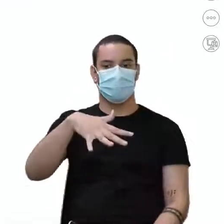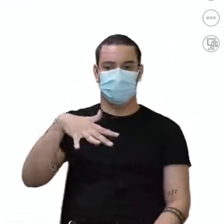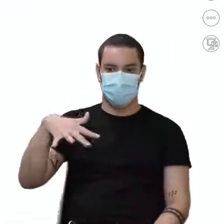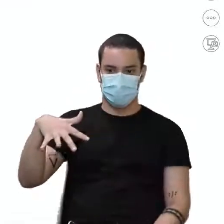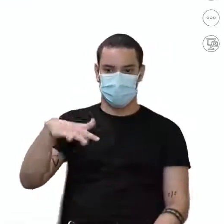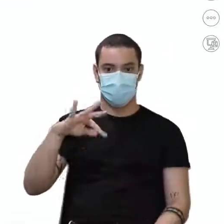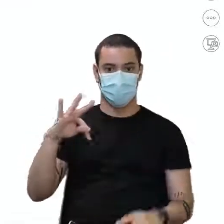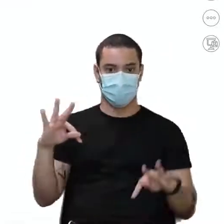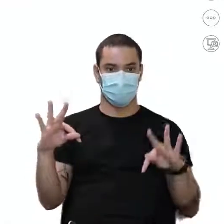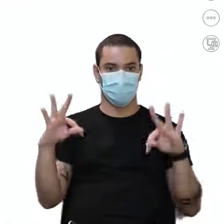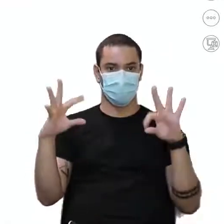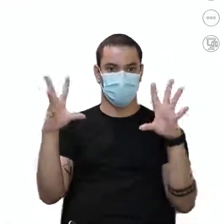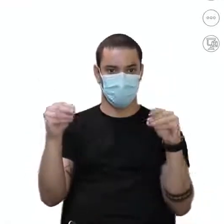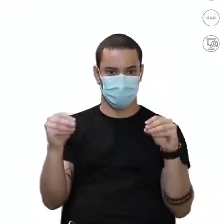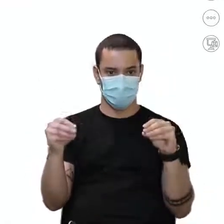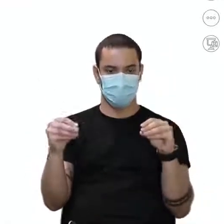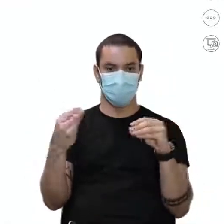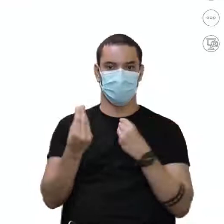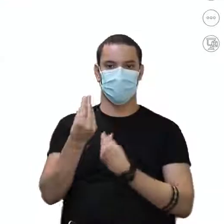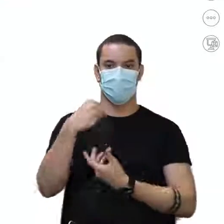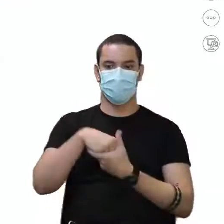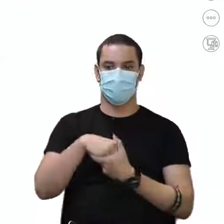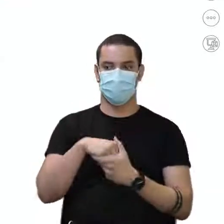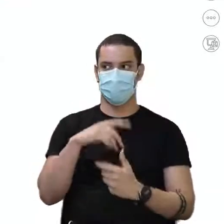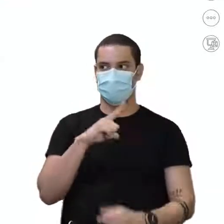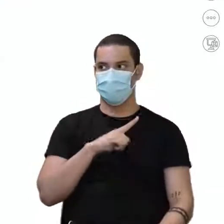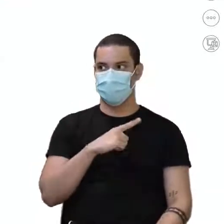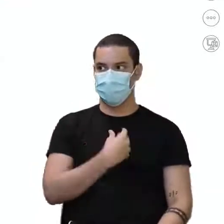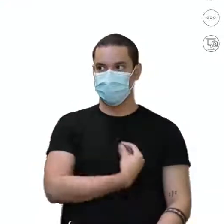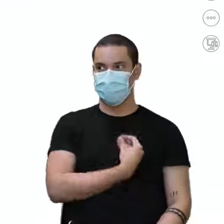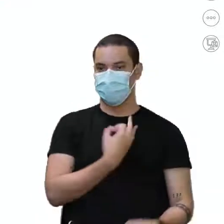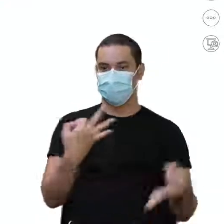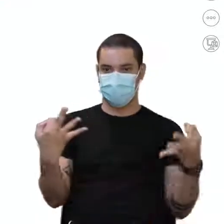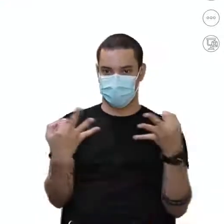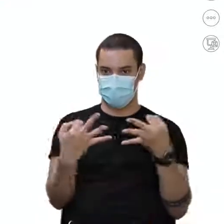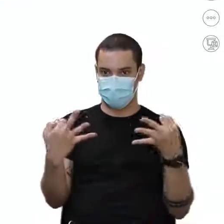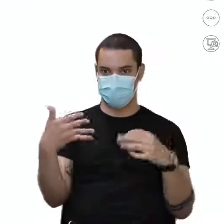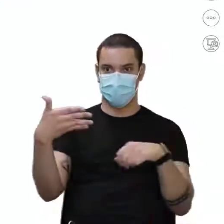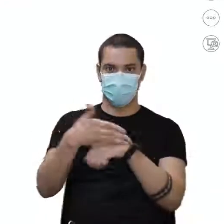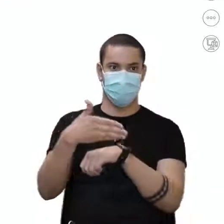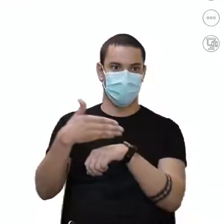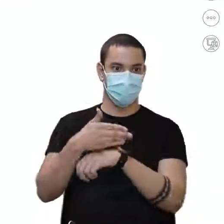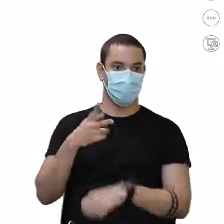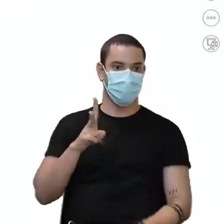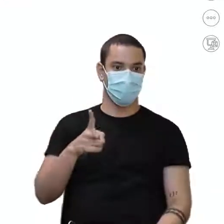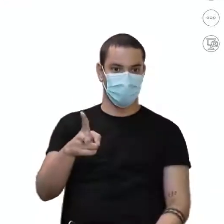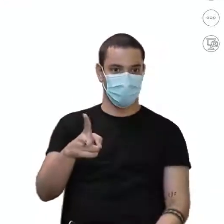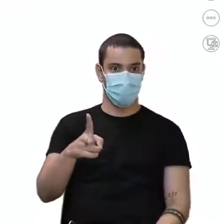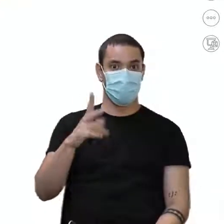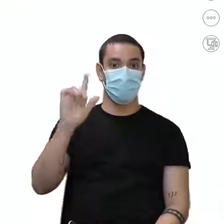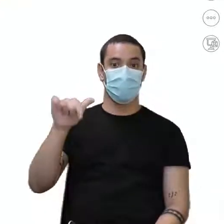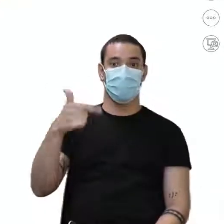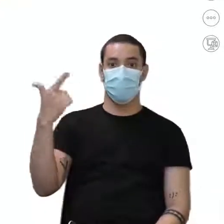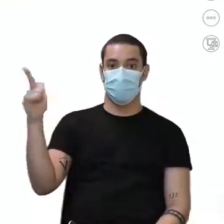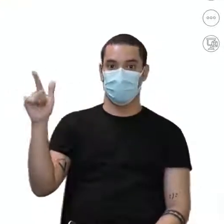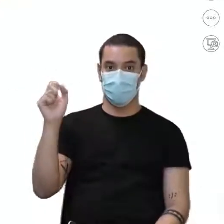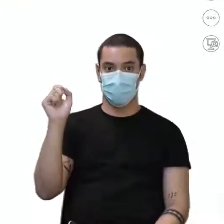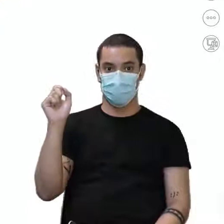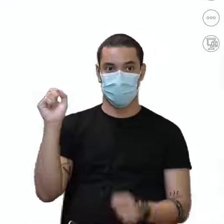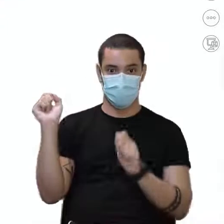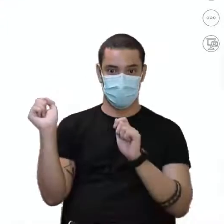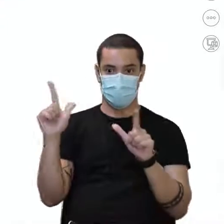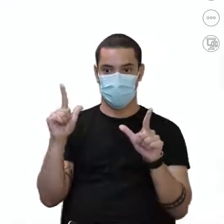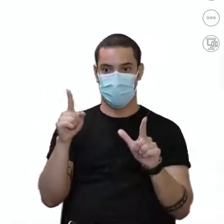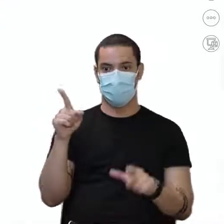que todas estão empregadas no presente perfeito contínuos. Agora, aqui no próximo slide, a